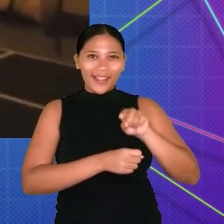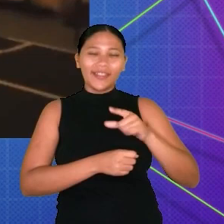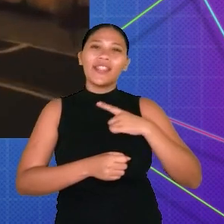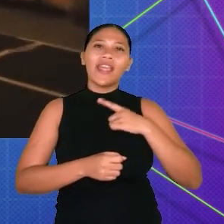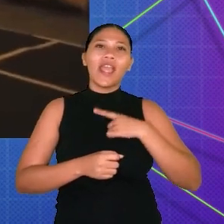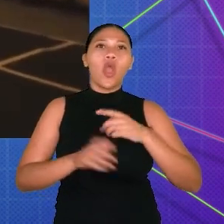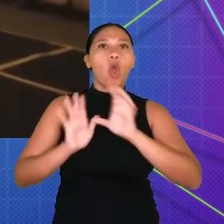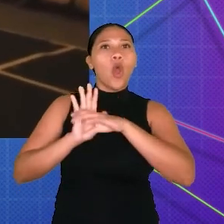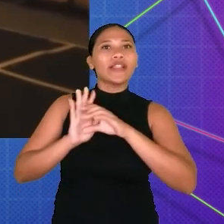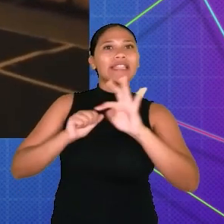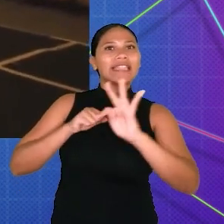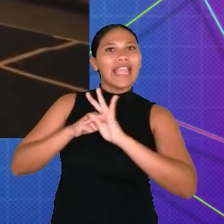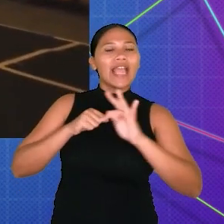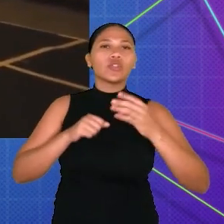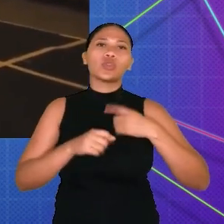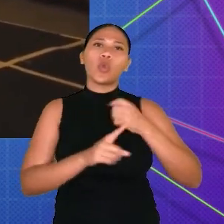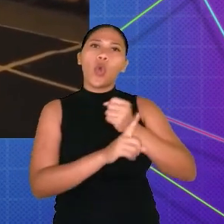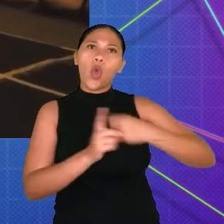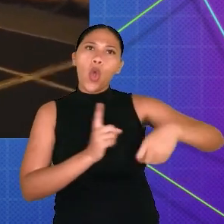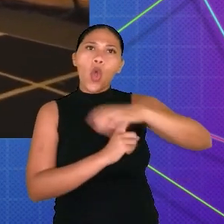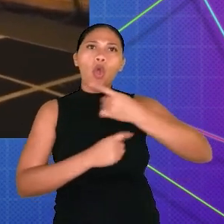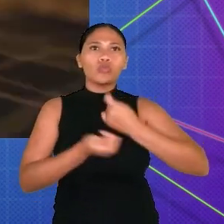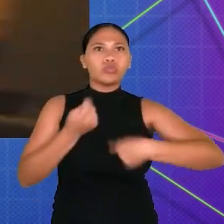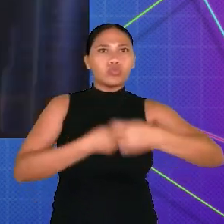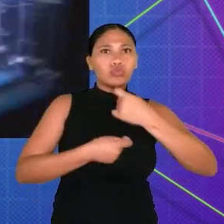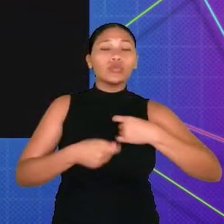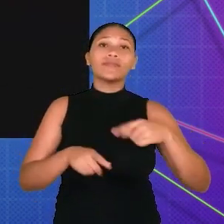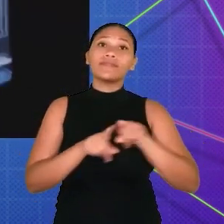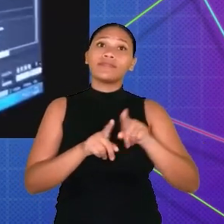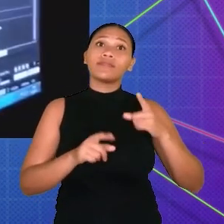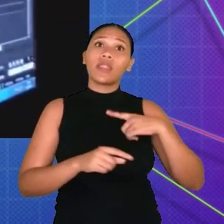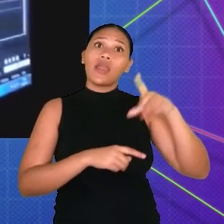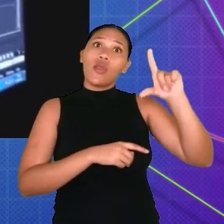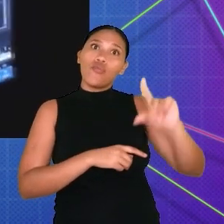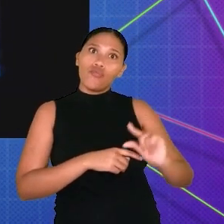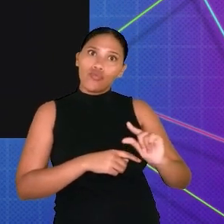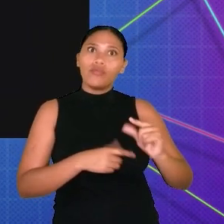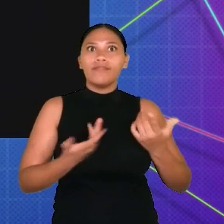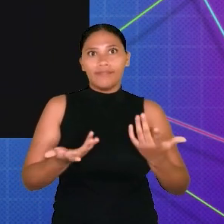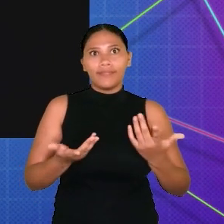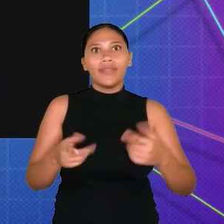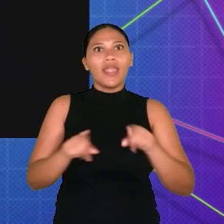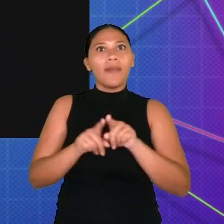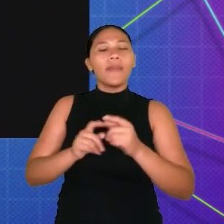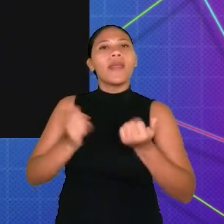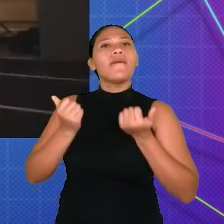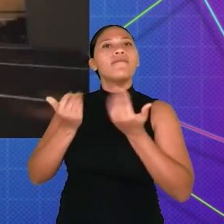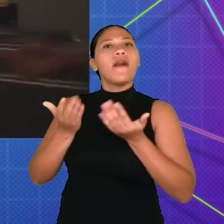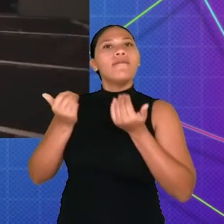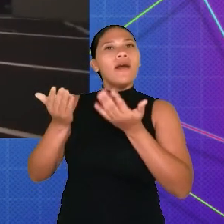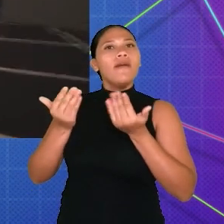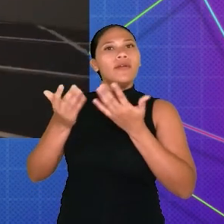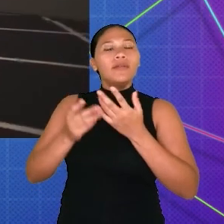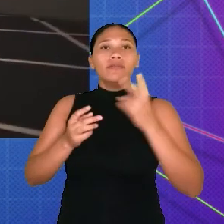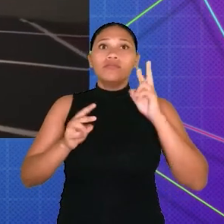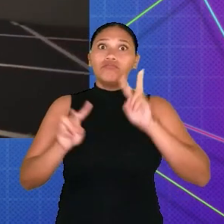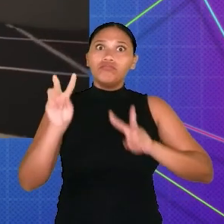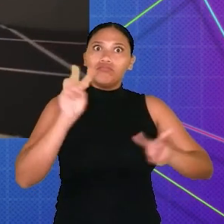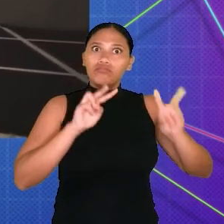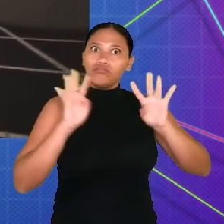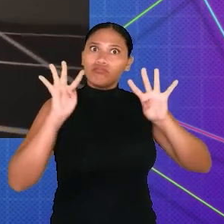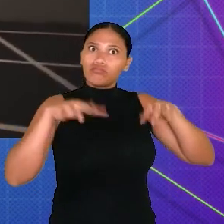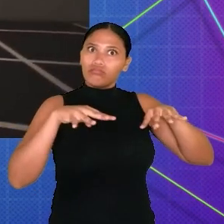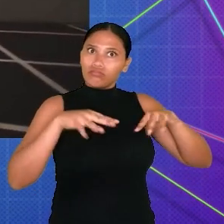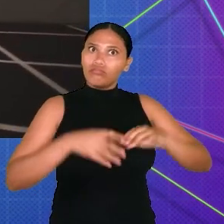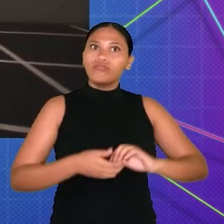conceitos técnicos, econômicos e sociais que tornaram esses games menos caros de fazer e distribuir, mesmo assim visíveis ao